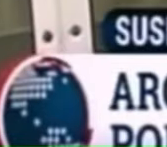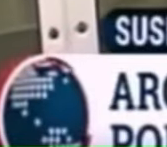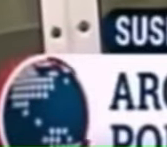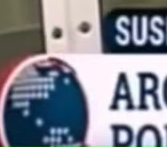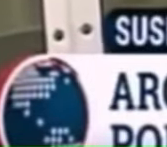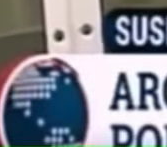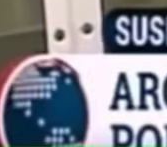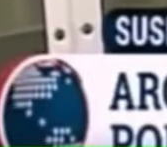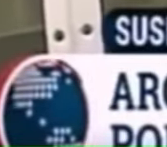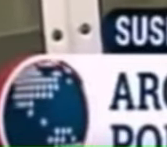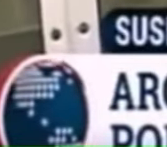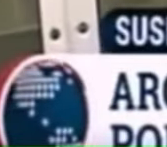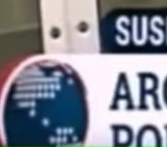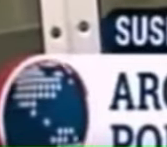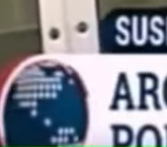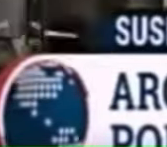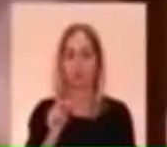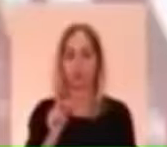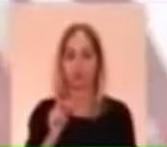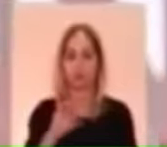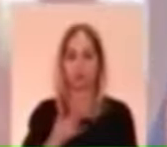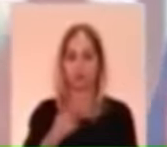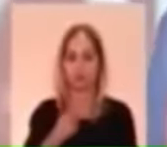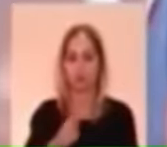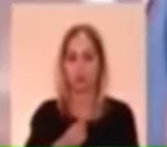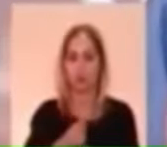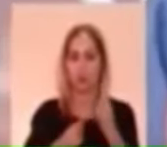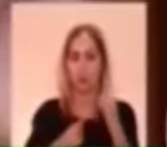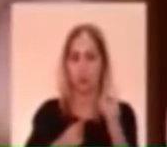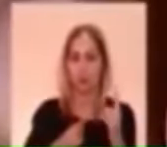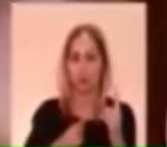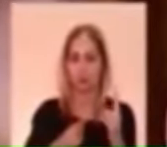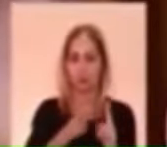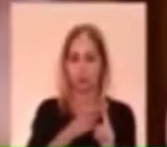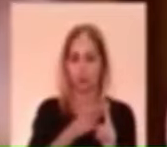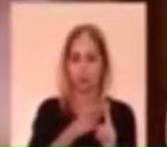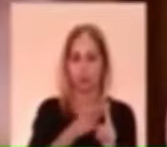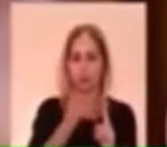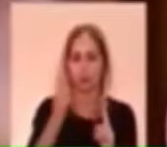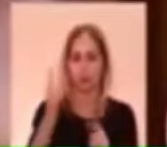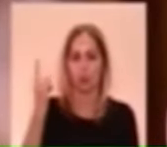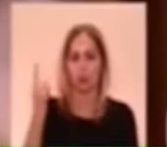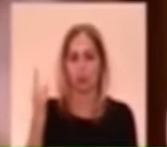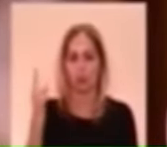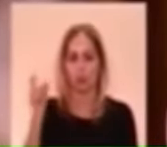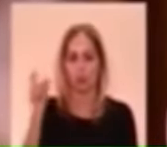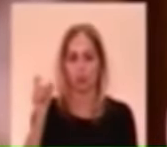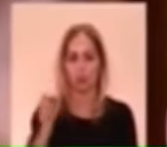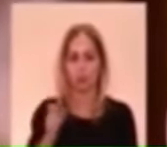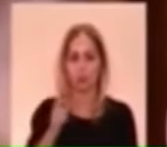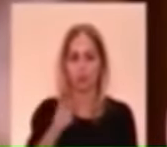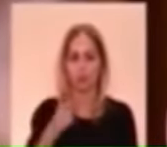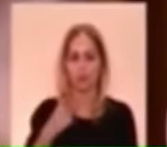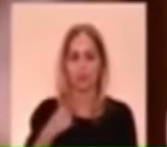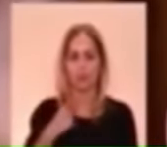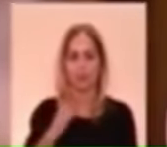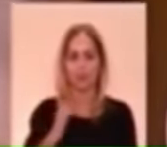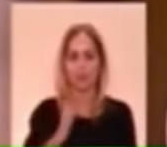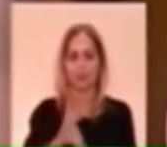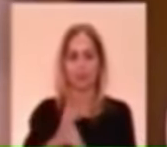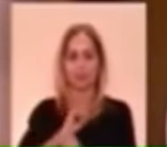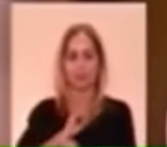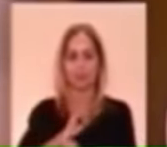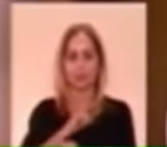formados quando eh iniciou o seu curso Sem dúvida que sim eh fui muito influenciado naturalmente por essas